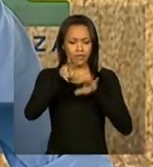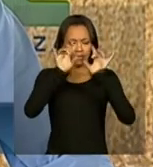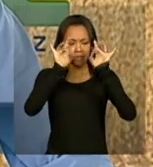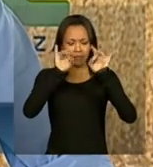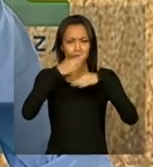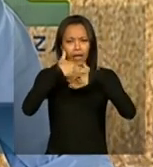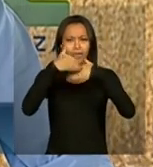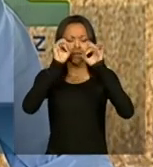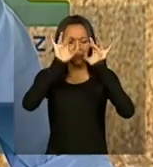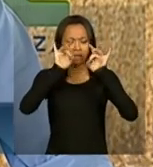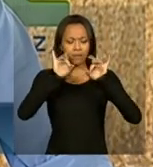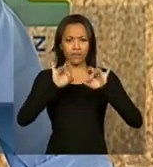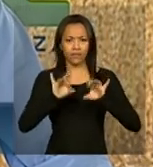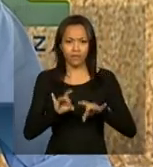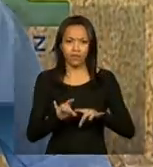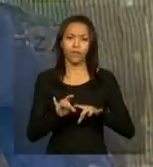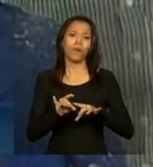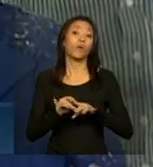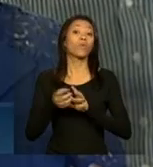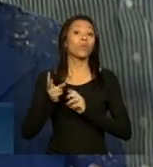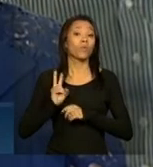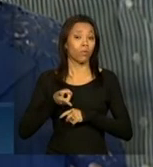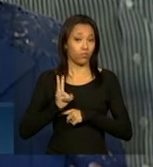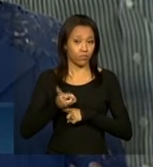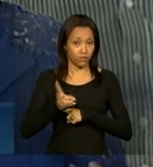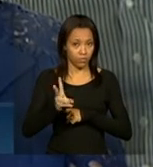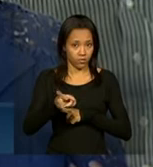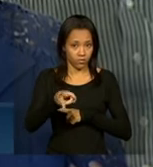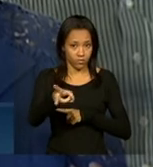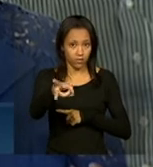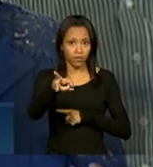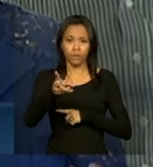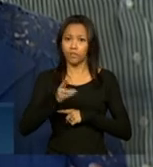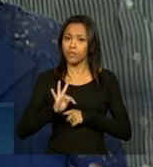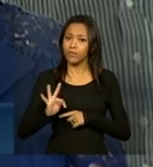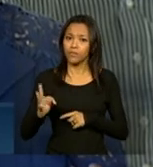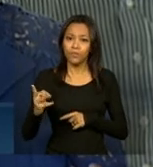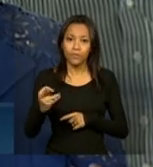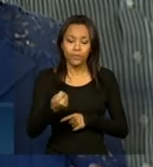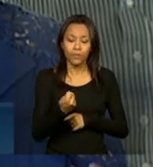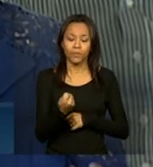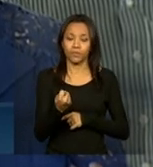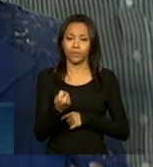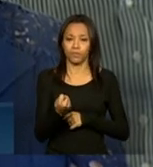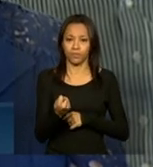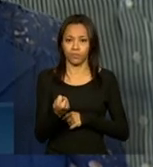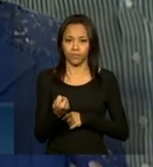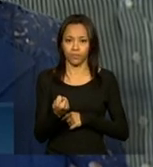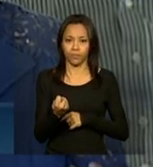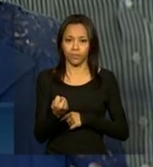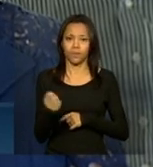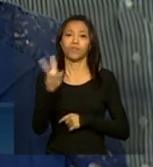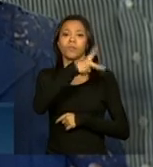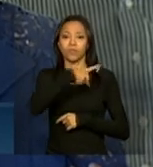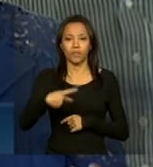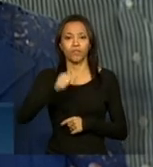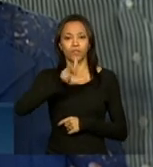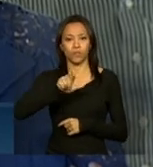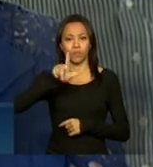especial, dando continuidade em tudo aquilo que o presidente